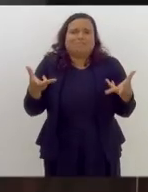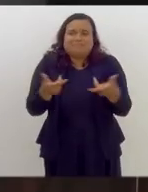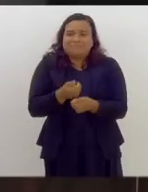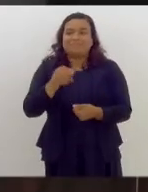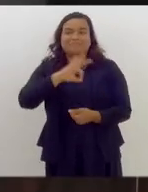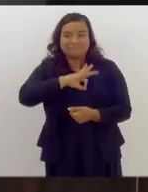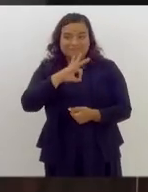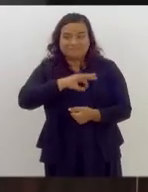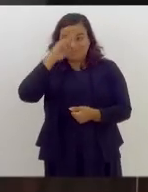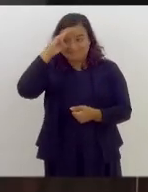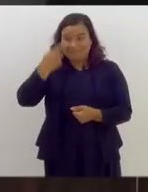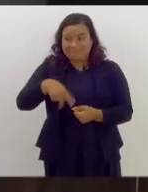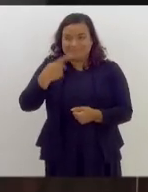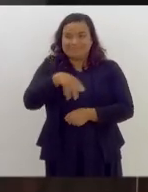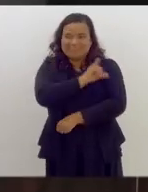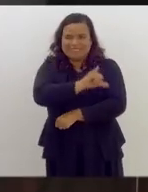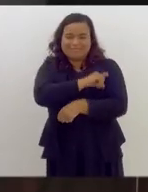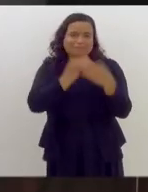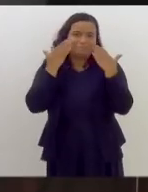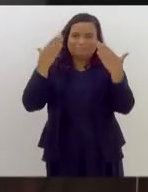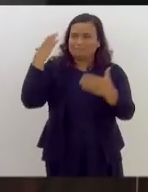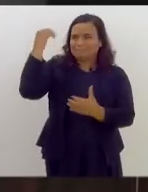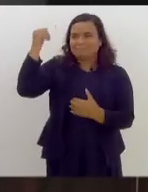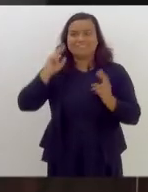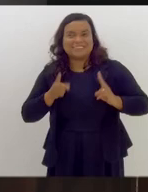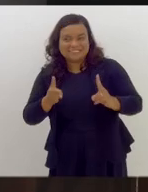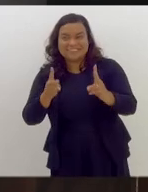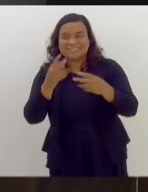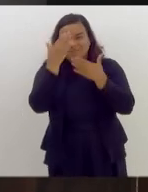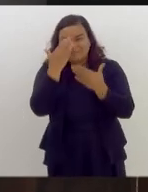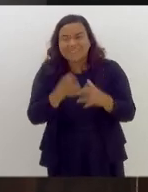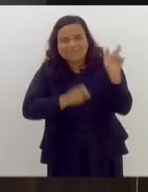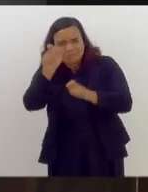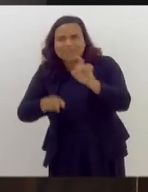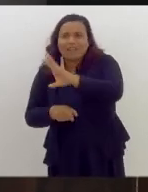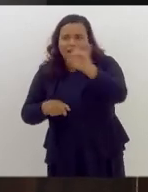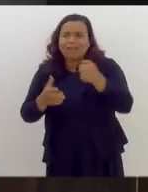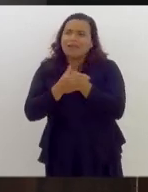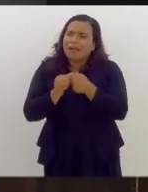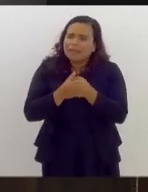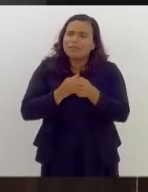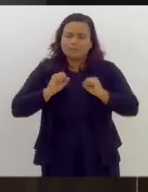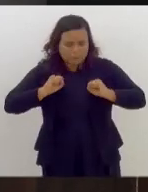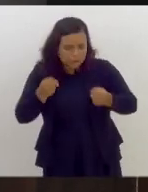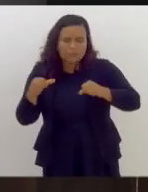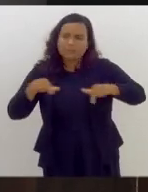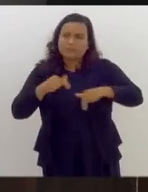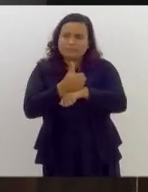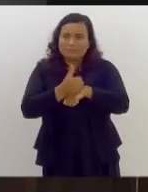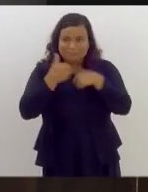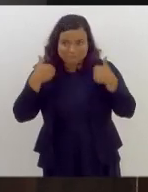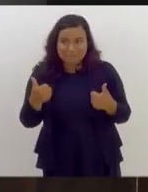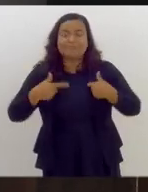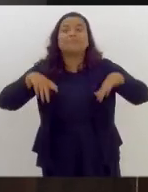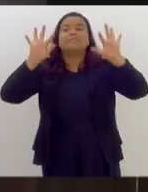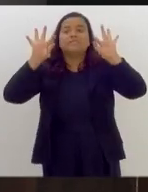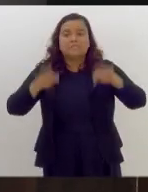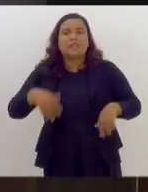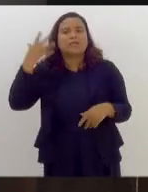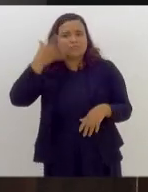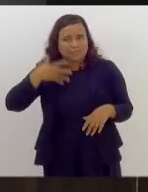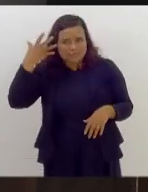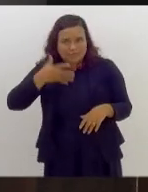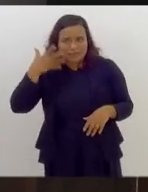aí, se destacando sempre. Muito obrigado a todos vocês pelo carinho e tudo. Eu vou encerrar a sessão